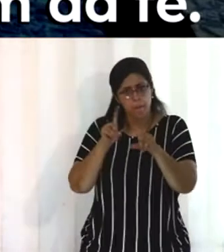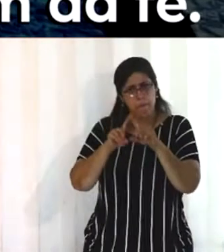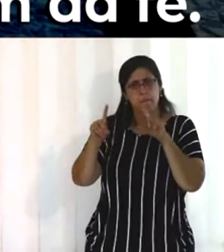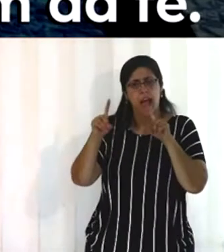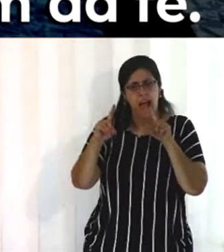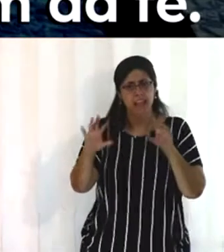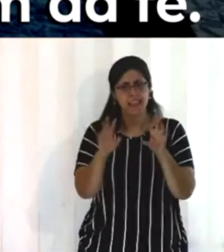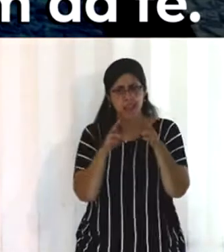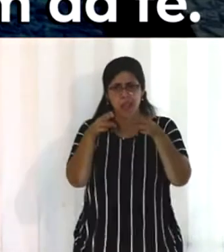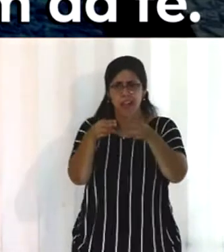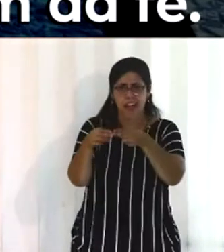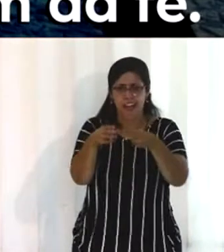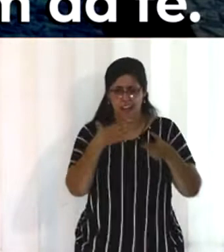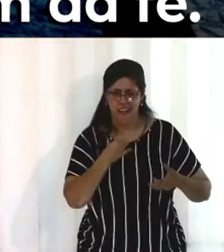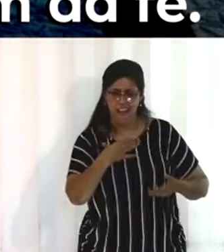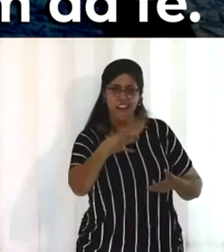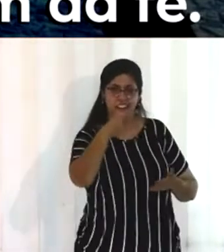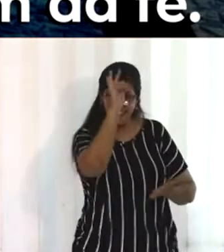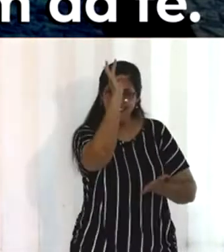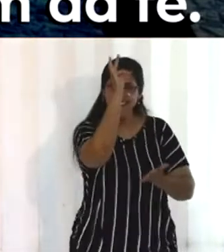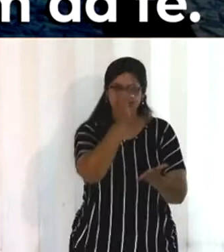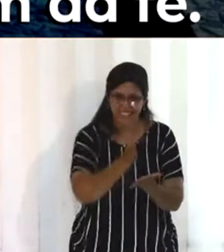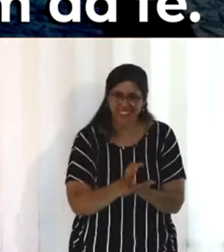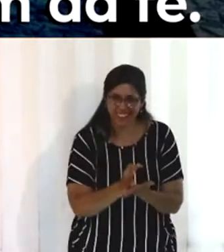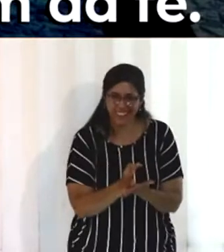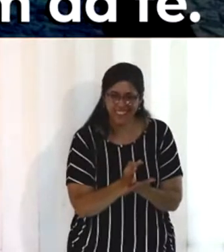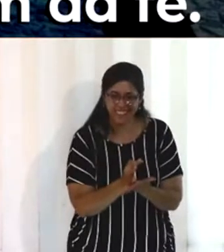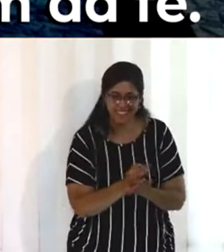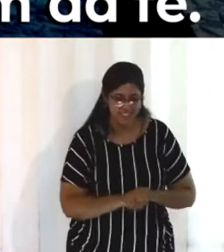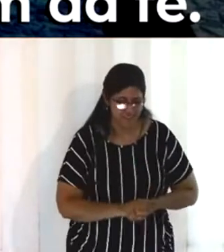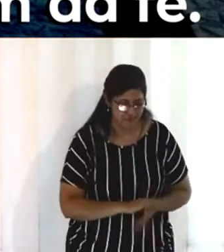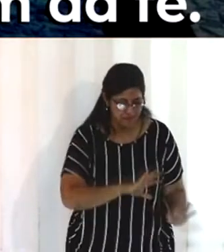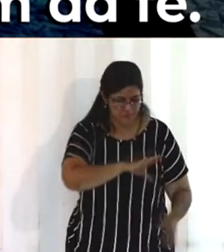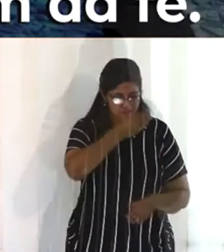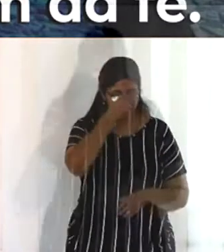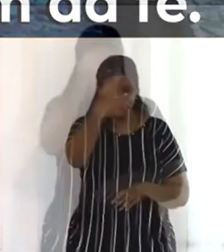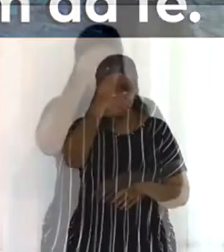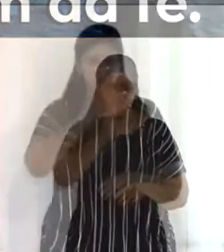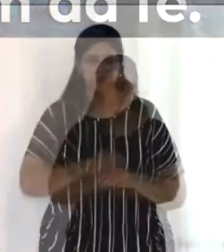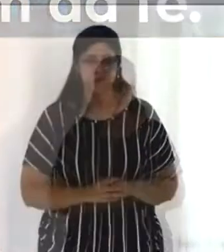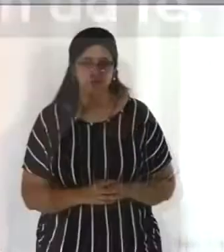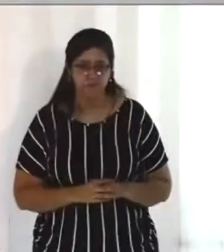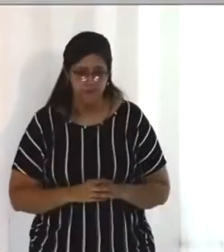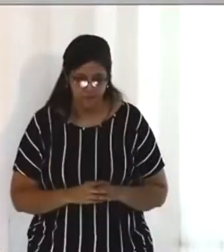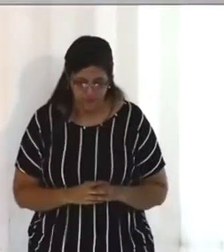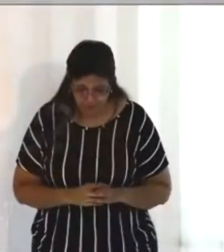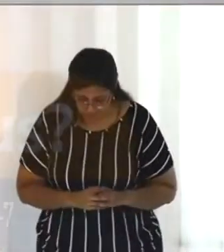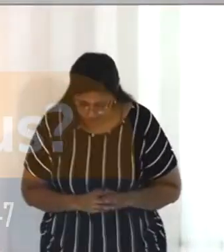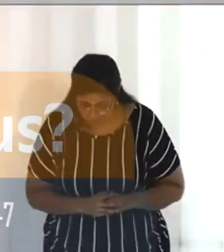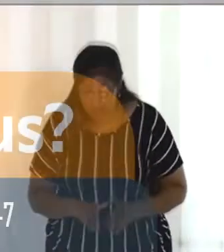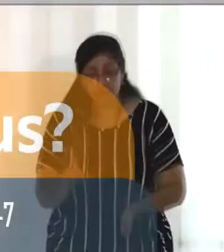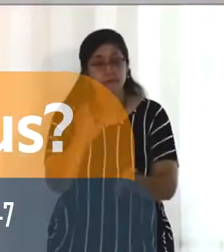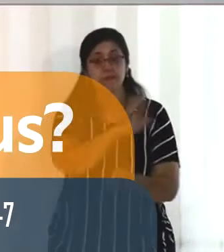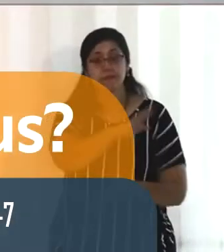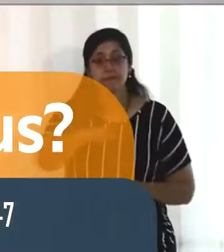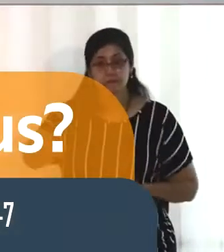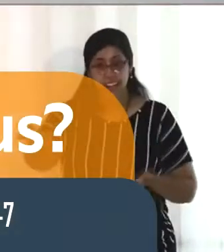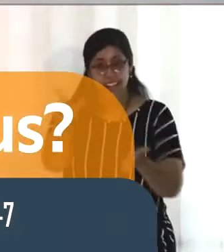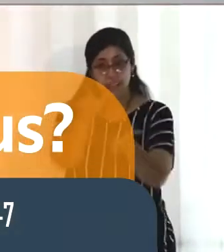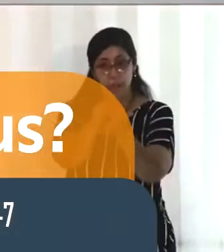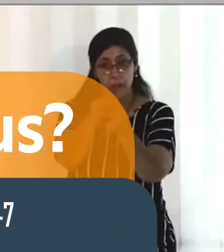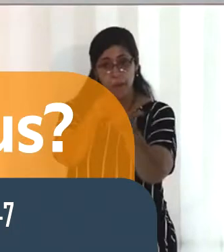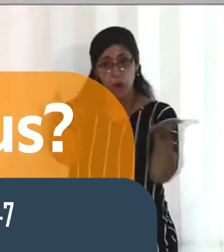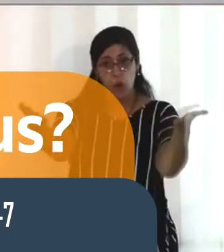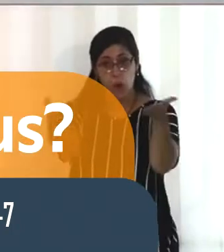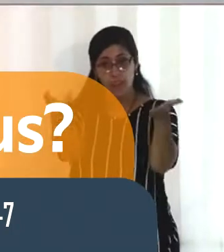da justiça que vem da fé. Com as crianças. Aí nessa folha, eu pediria que você